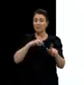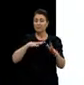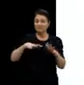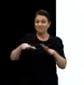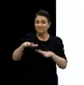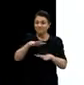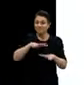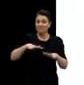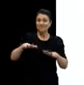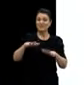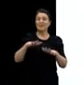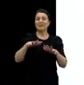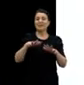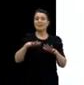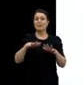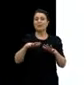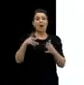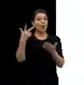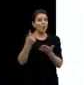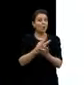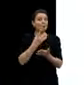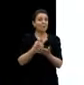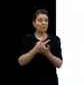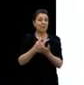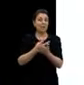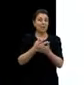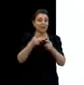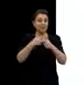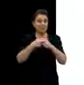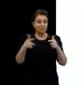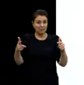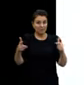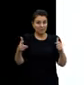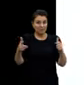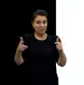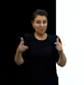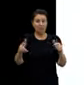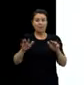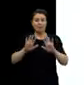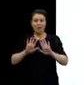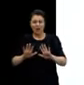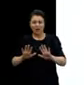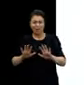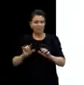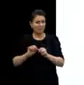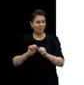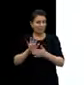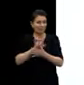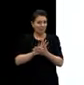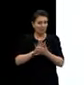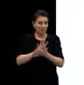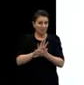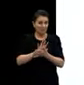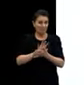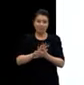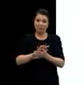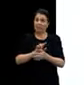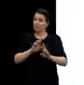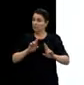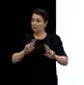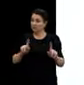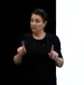que a prepara para esse momento. É aquele ditado, né? Está parado e não está fazendo nada, são coisas totalmente